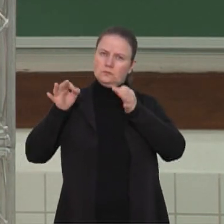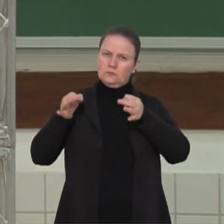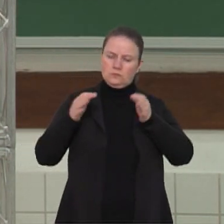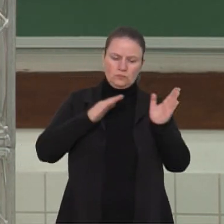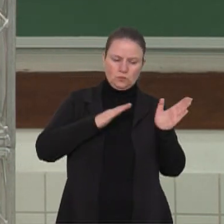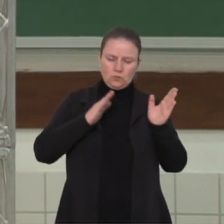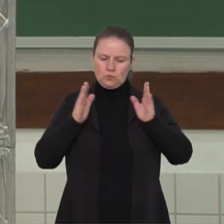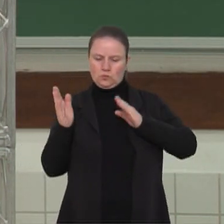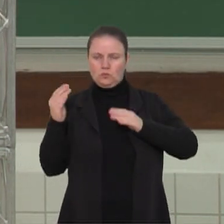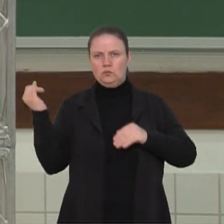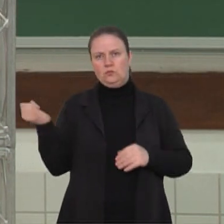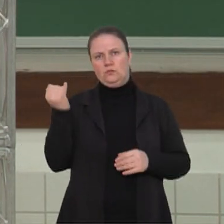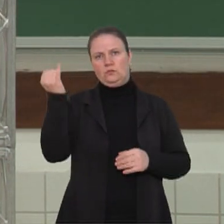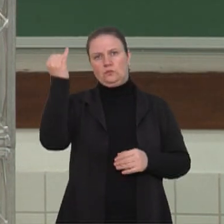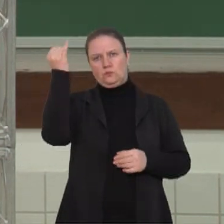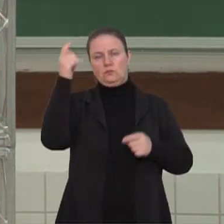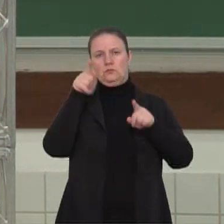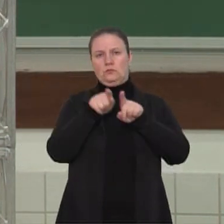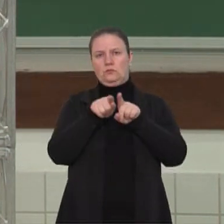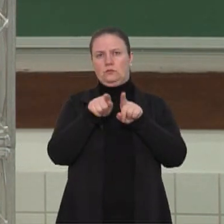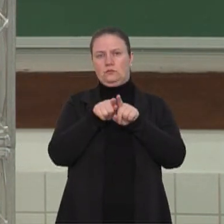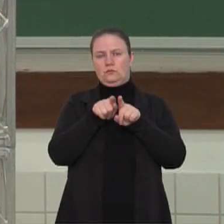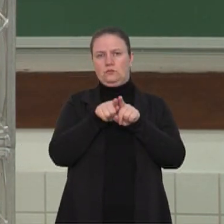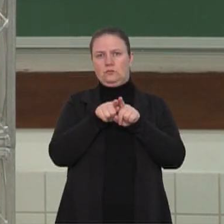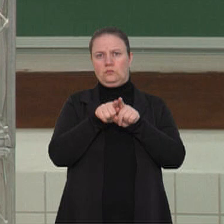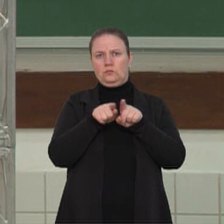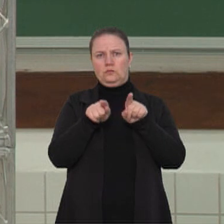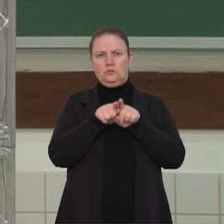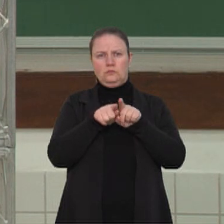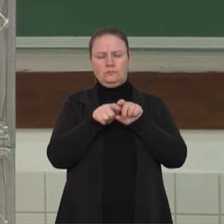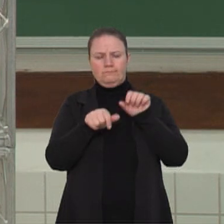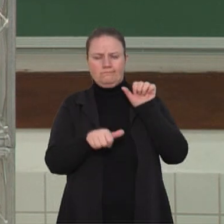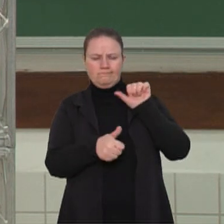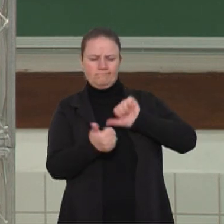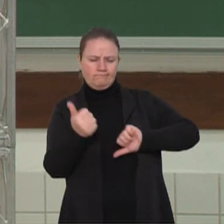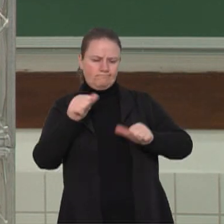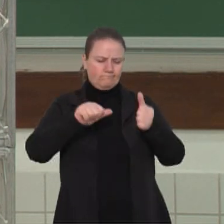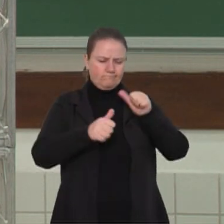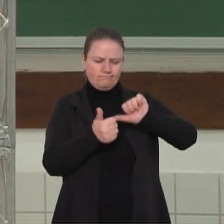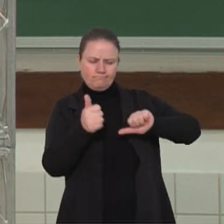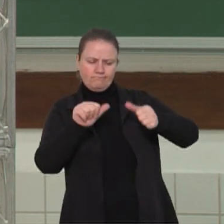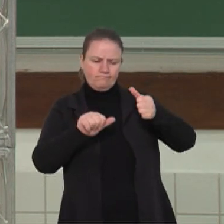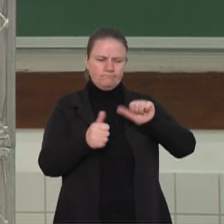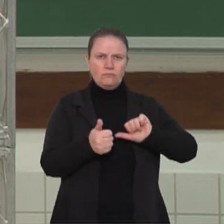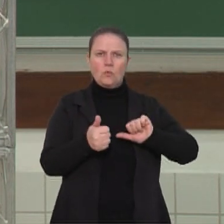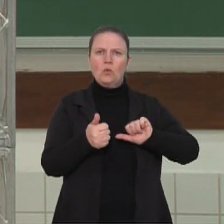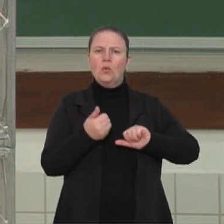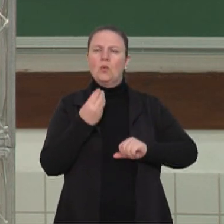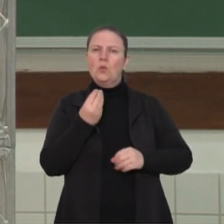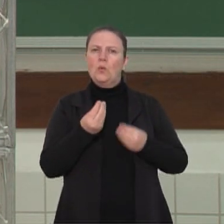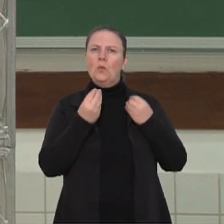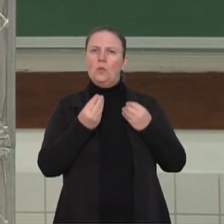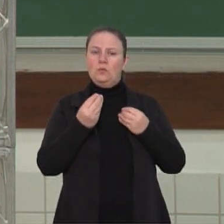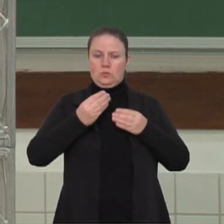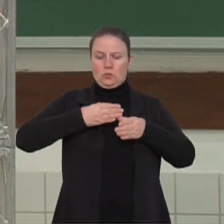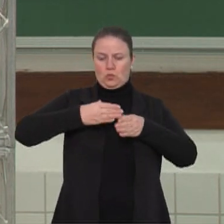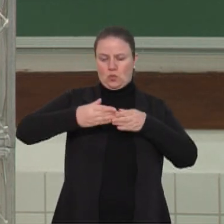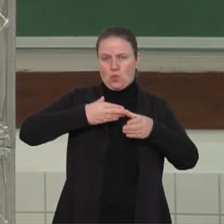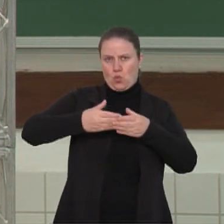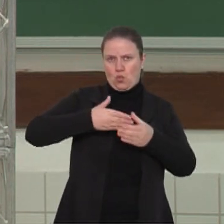tão importante, que ela é avaliada em muitos lugares,